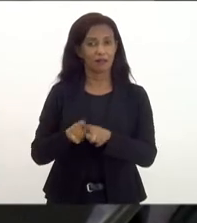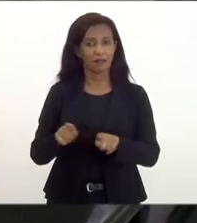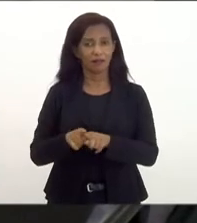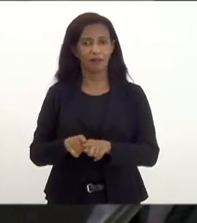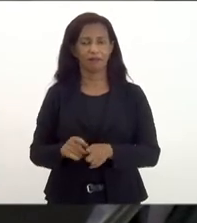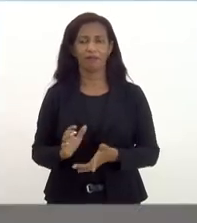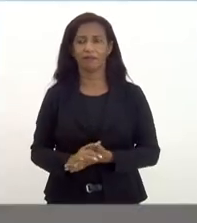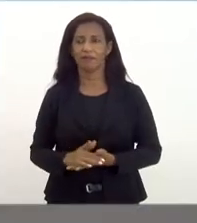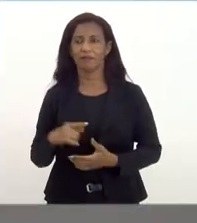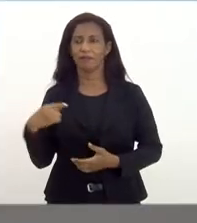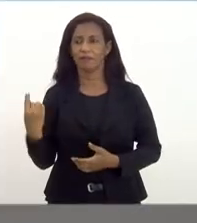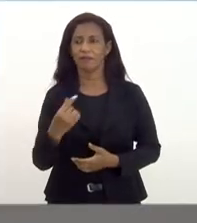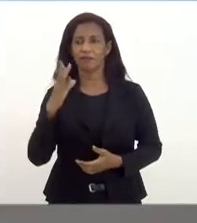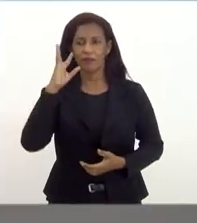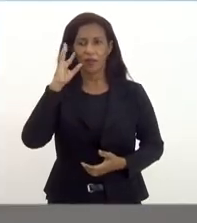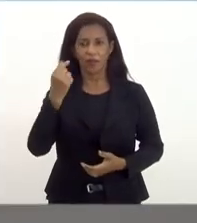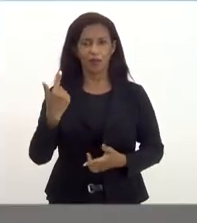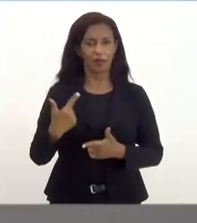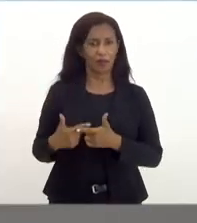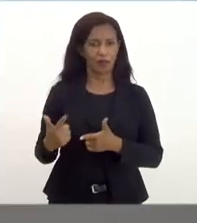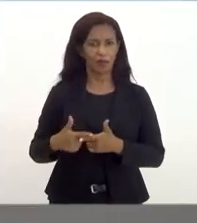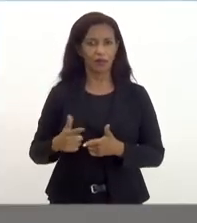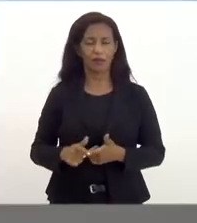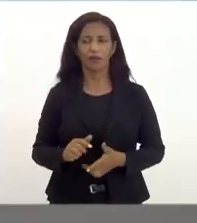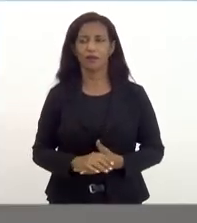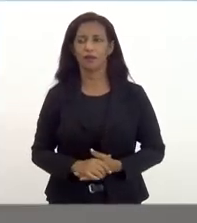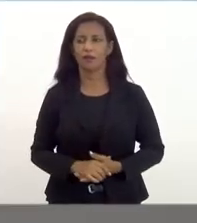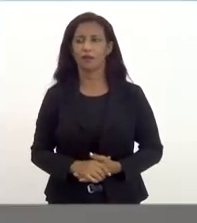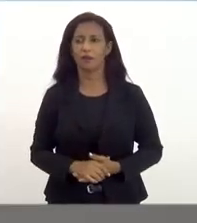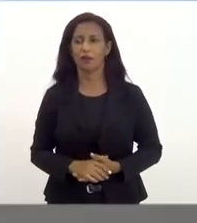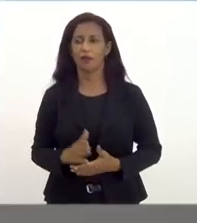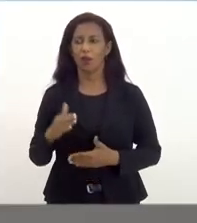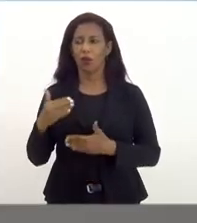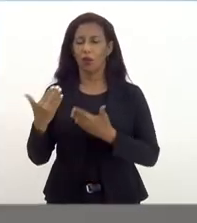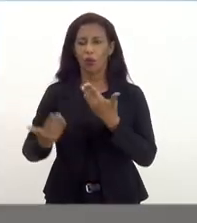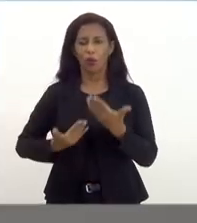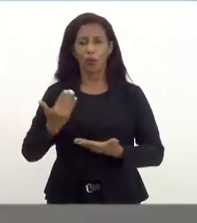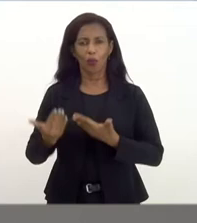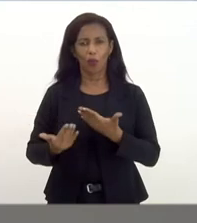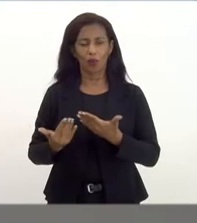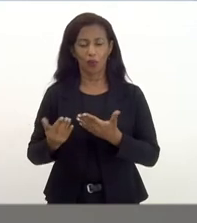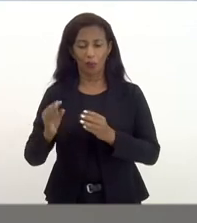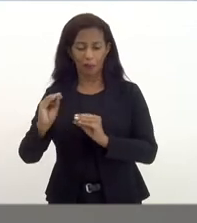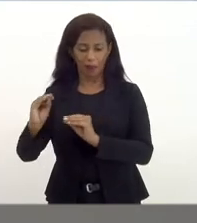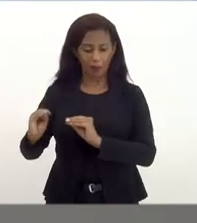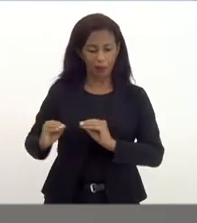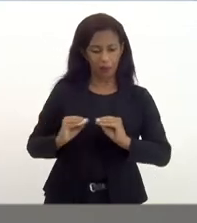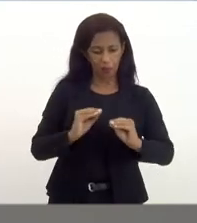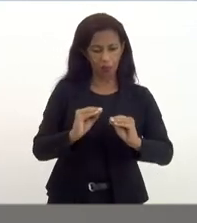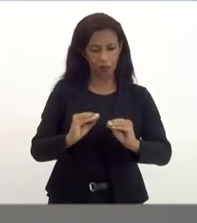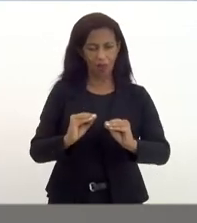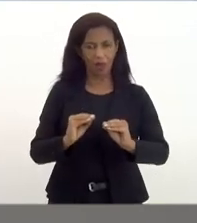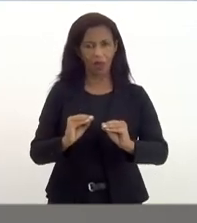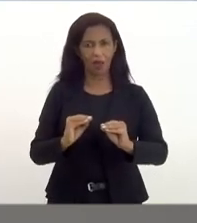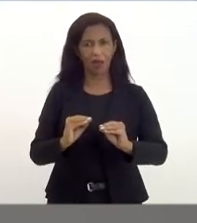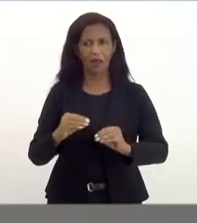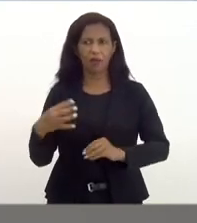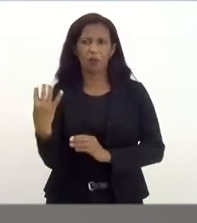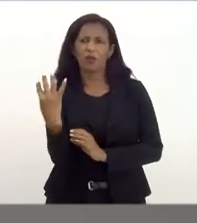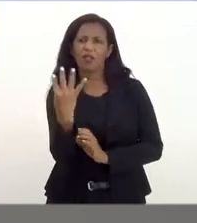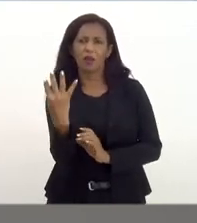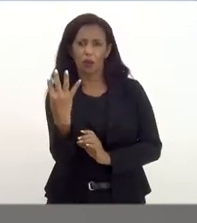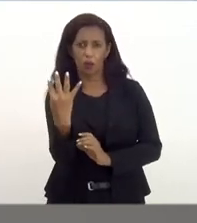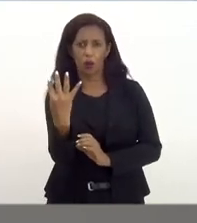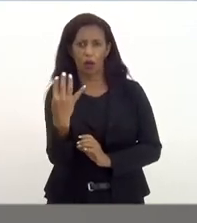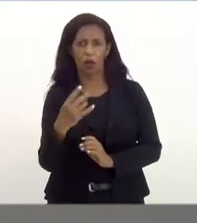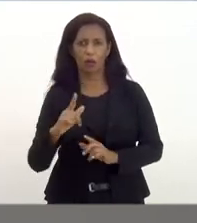da gente resolveu o problema quando a gente para passar da fase vou botar quatro